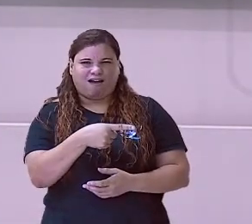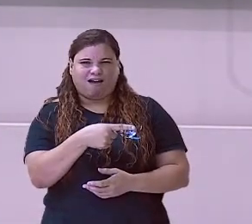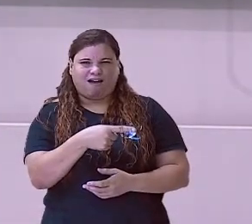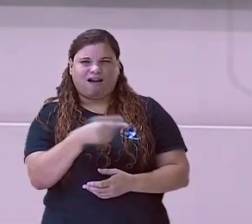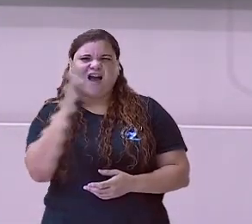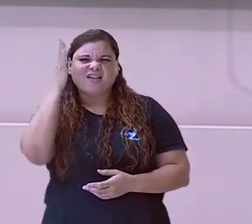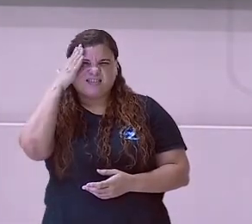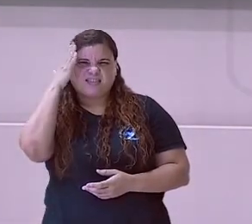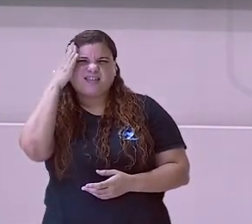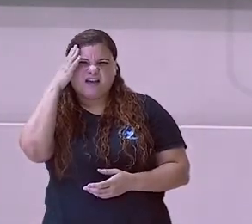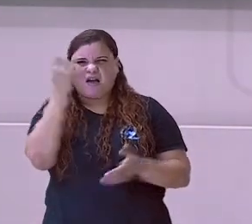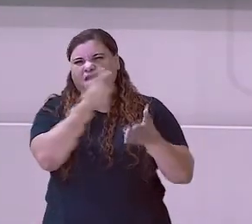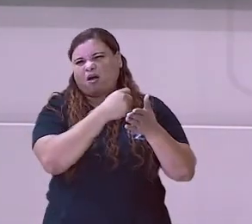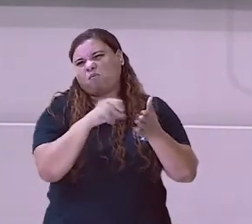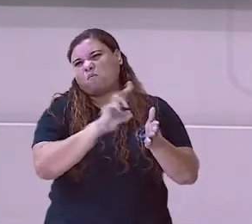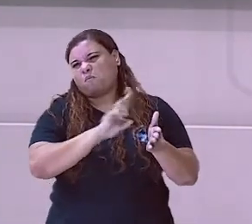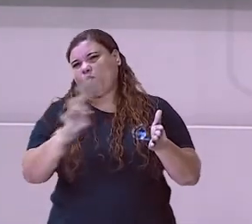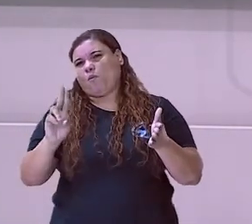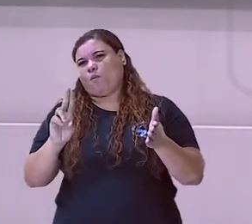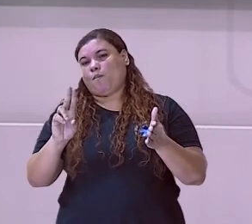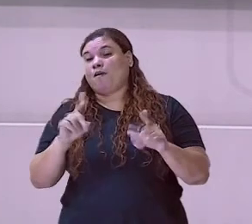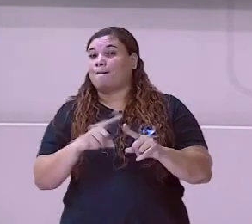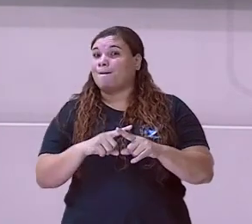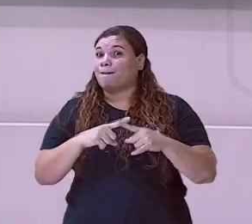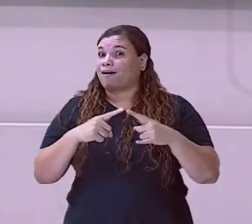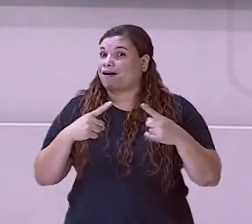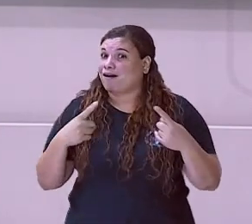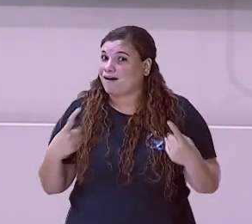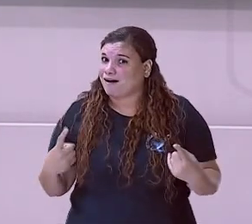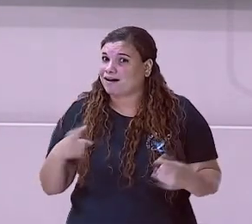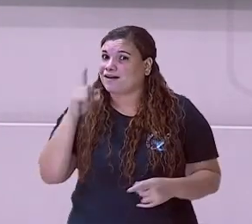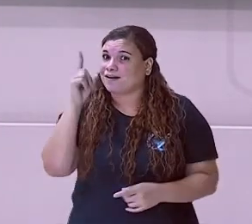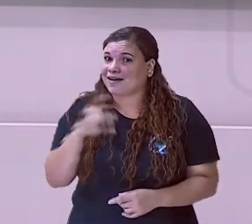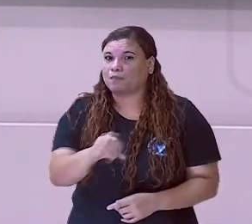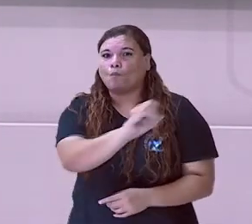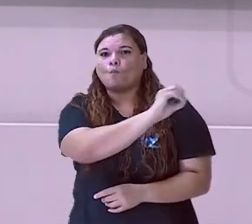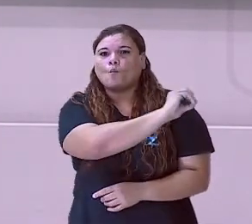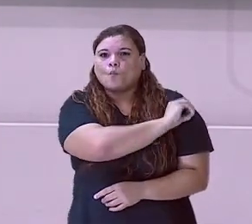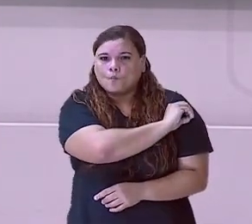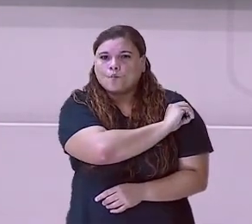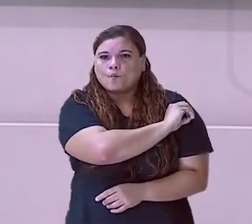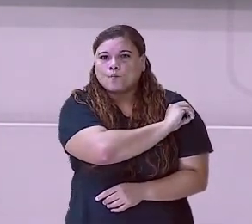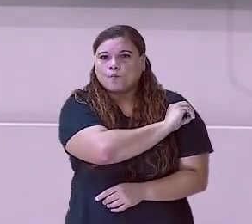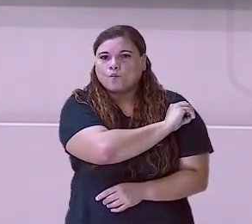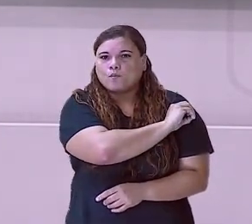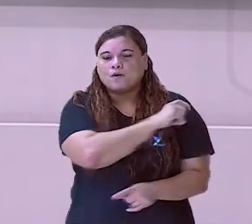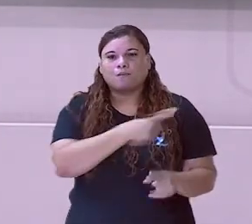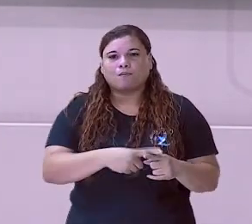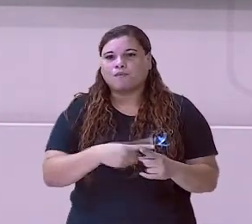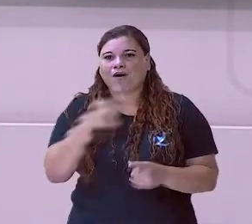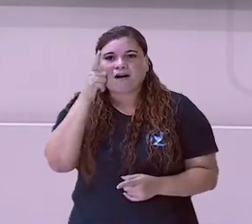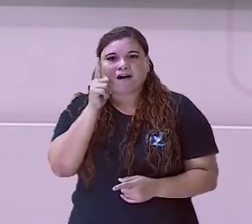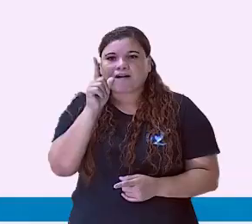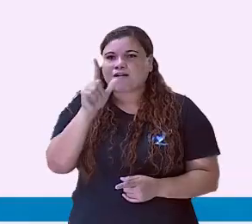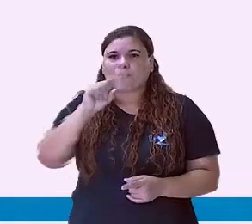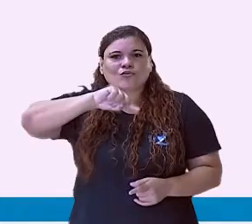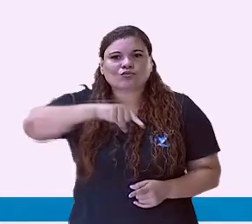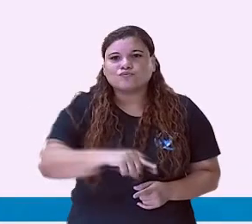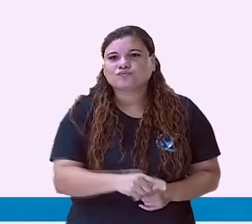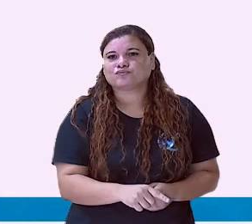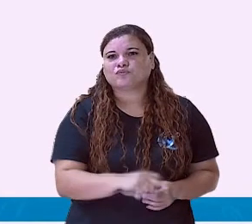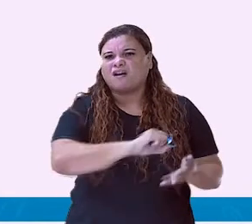dominam a leitura e a escrita como deveriam. Tá? A mortalidade infantil tem caído e